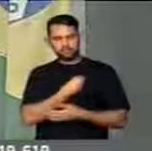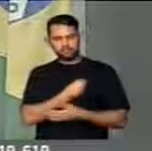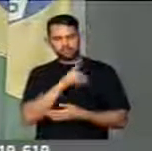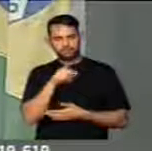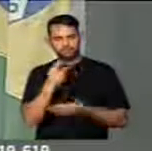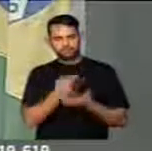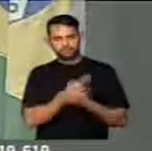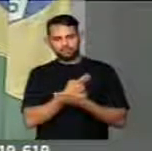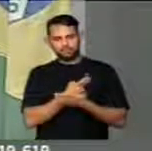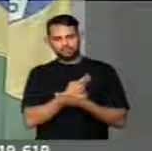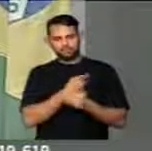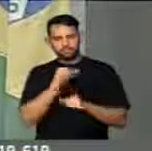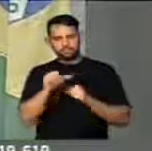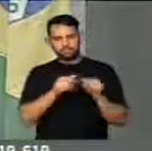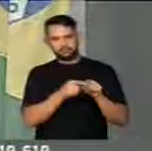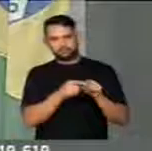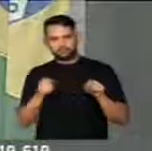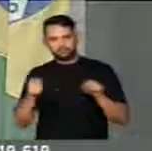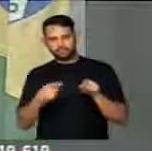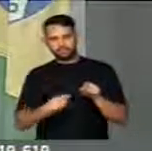tínhamos acordado.